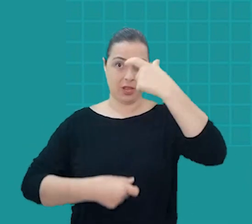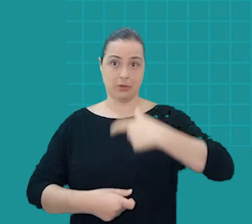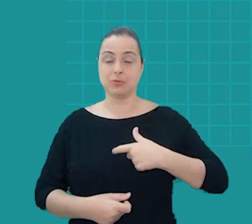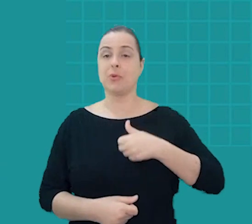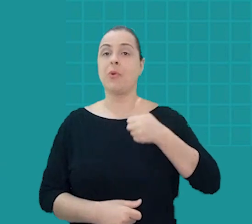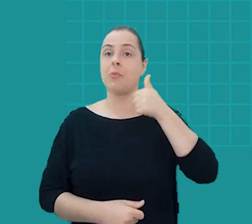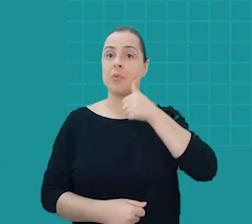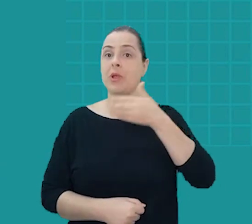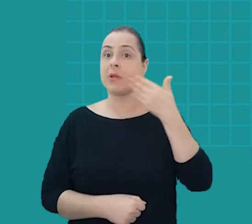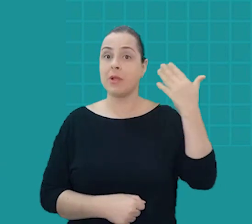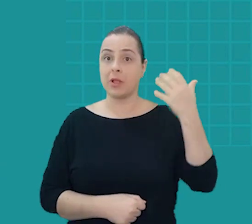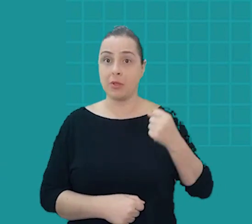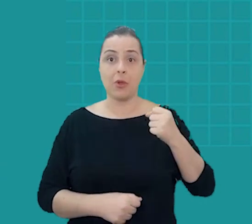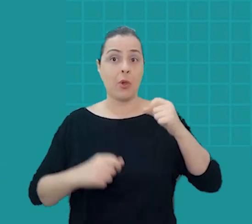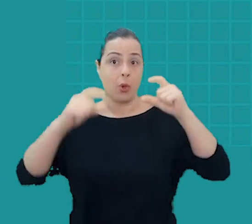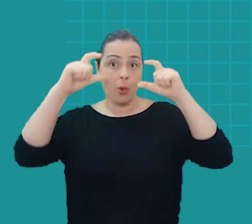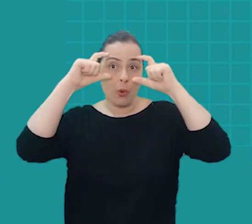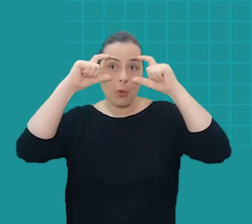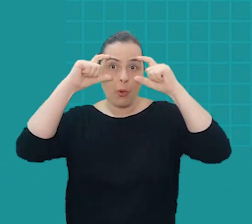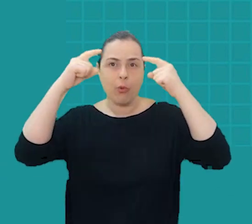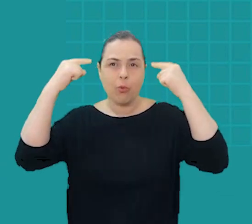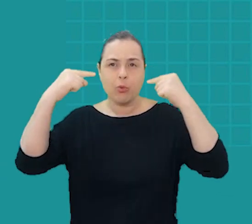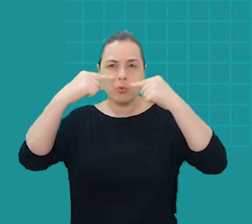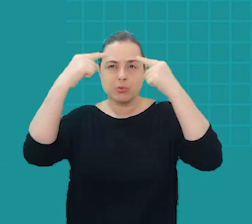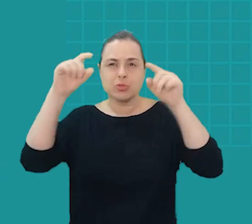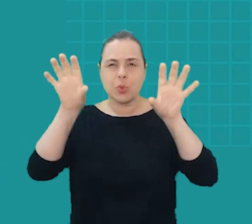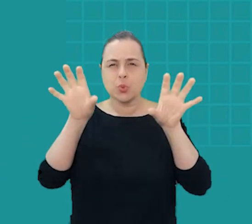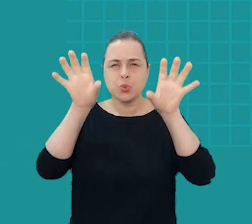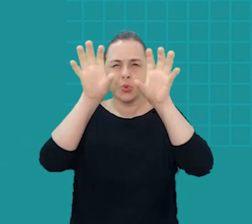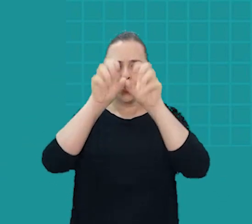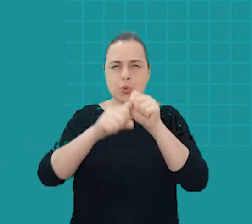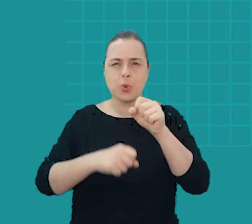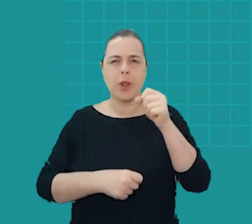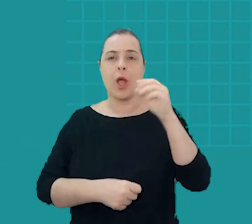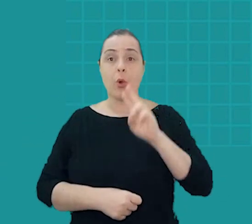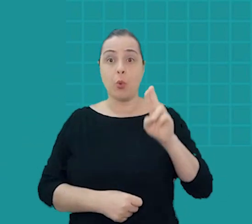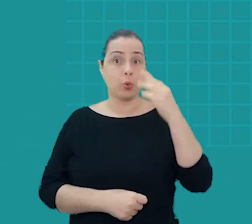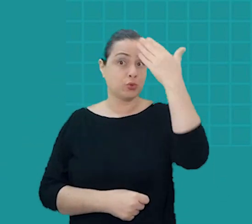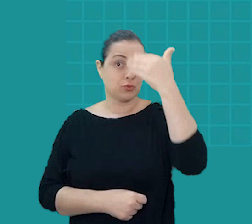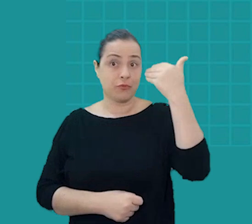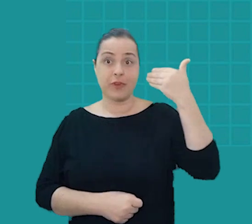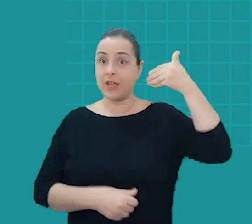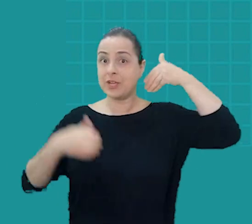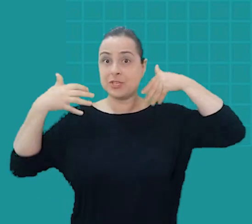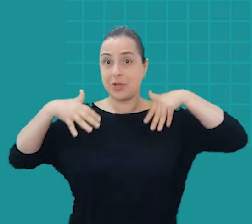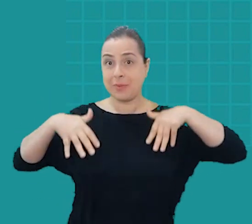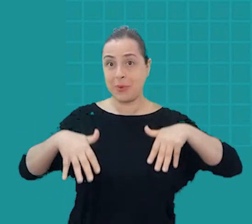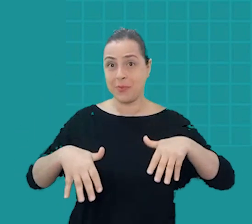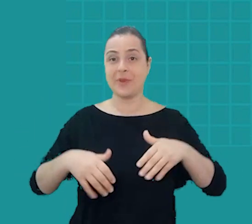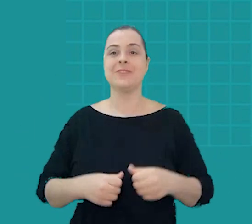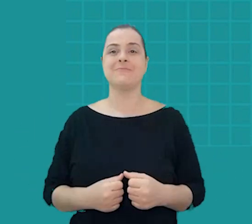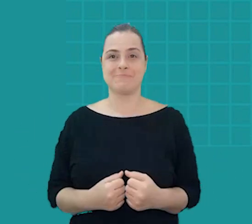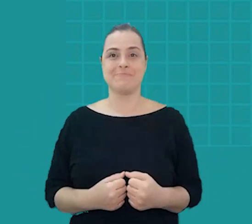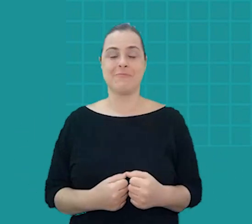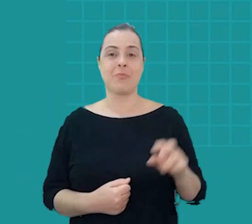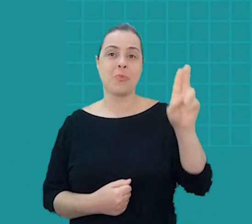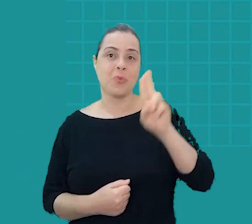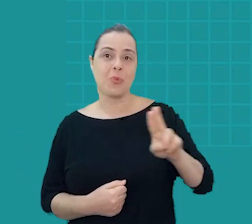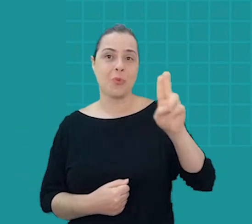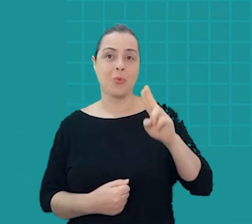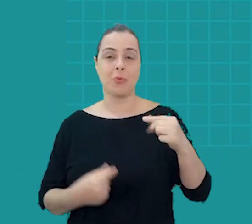branca de óculos com a moldura escura. Eu tenho uma franja de lado, um cabelo comprido. E tô de